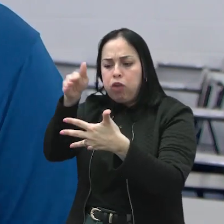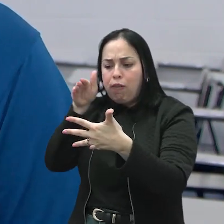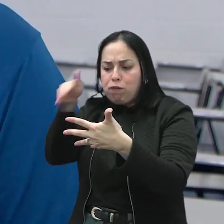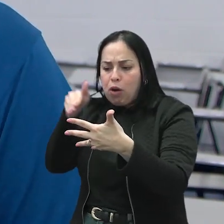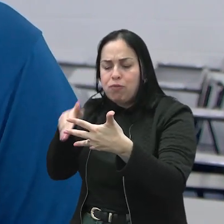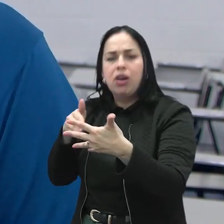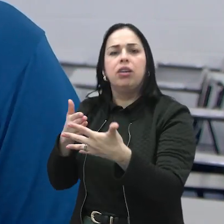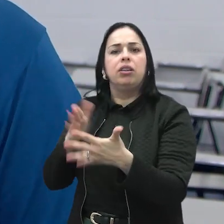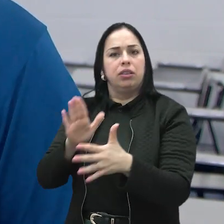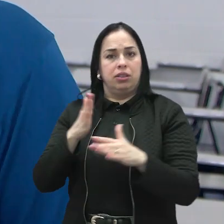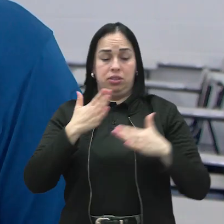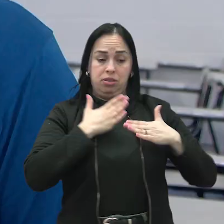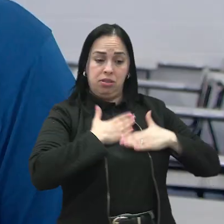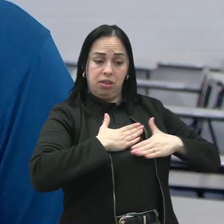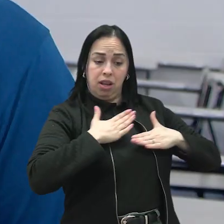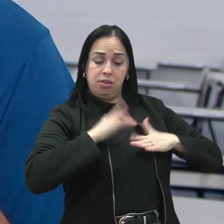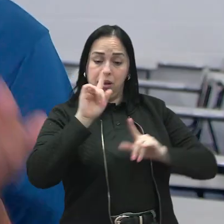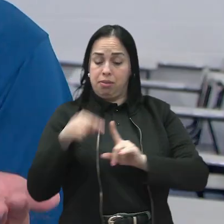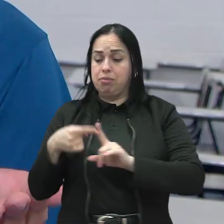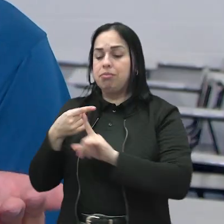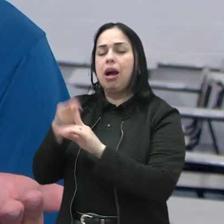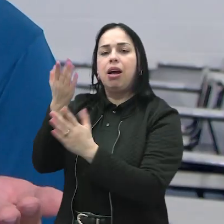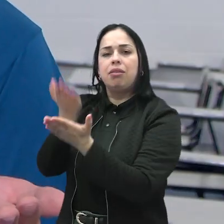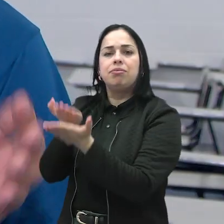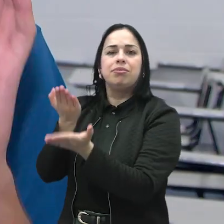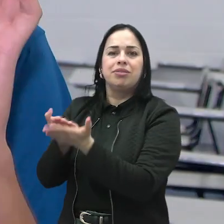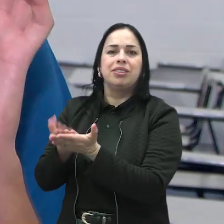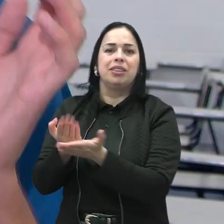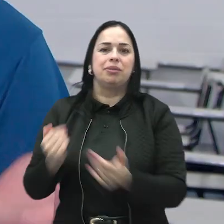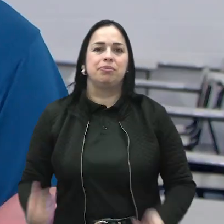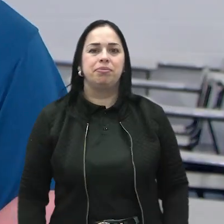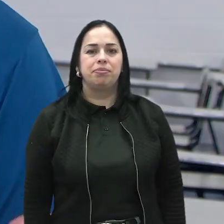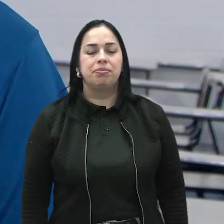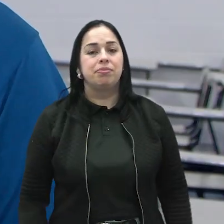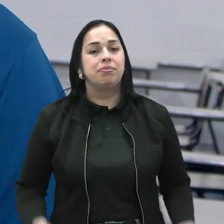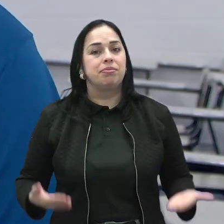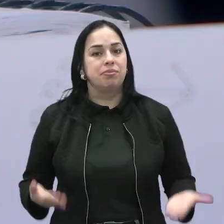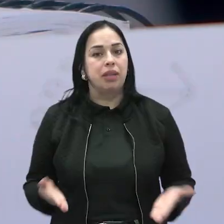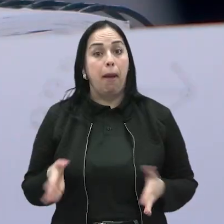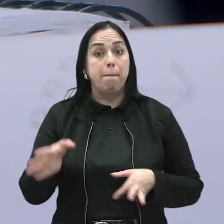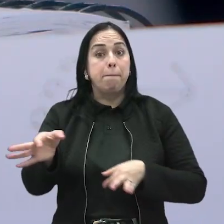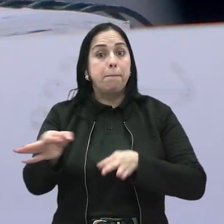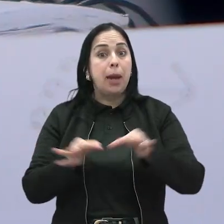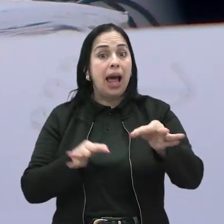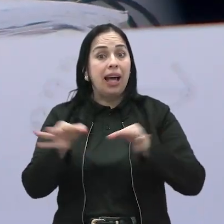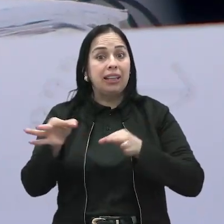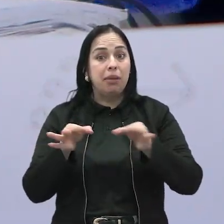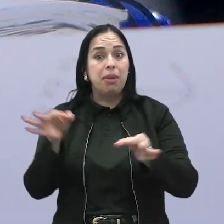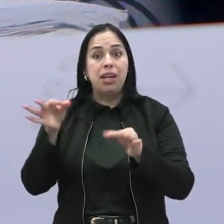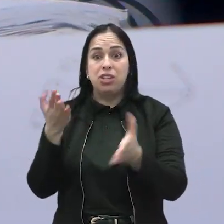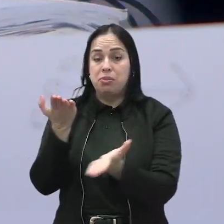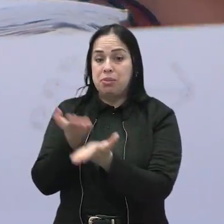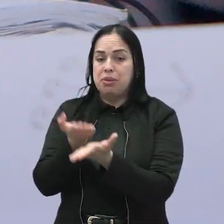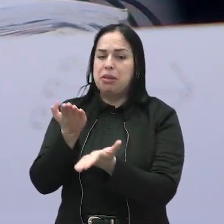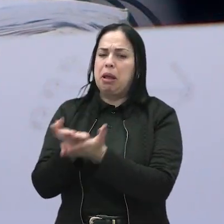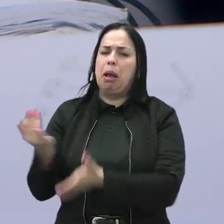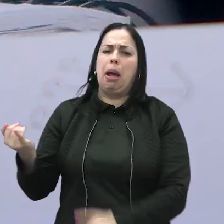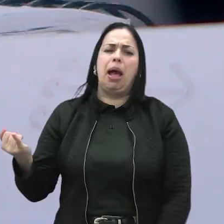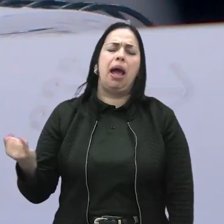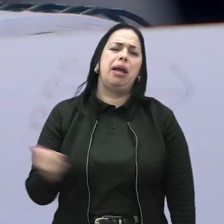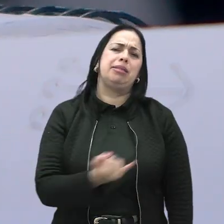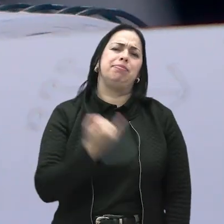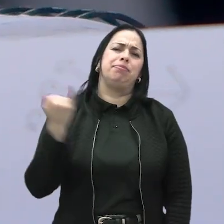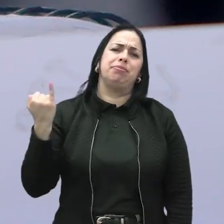muito boa de você conciliar descanso e colocar a matéria em dia, de certa forma. Planejamento nos estudos